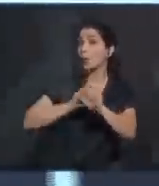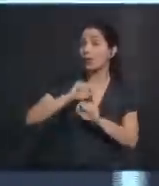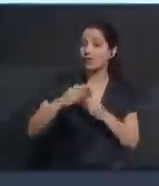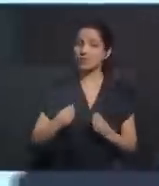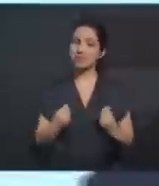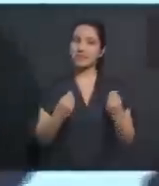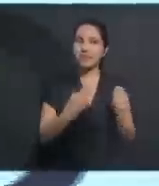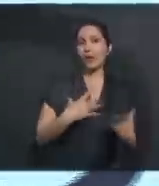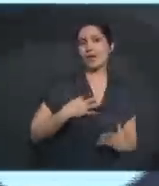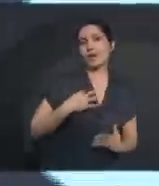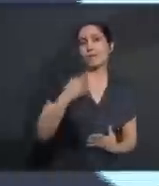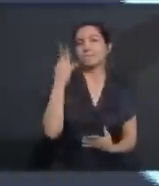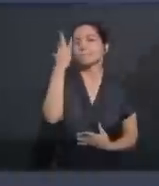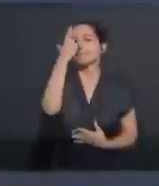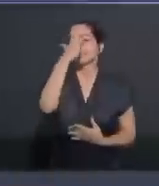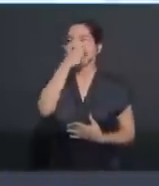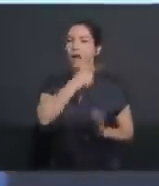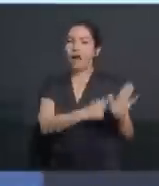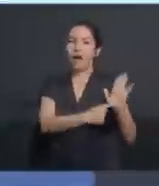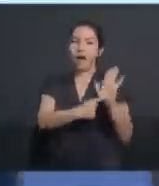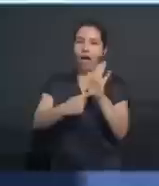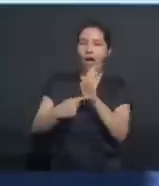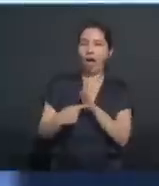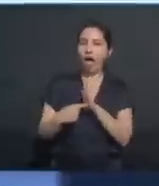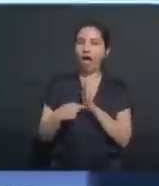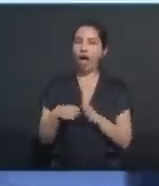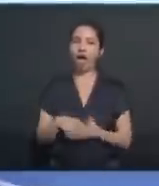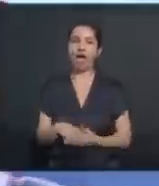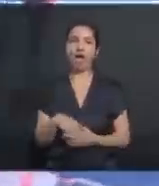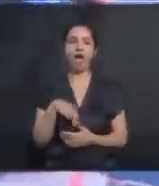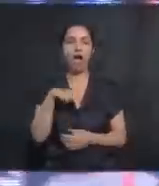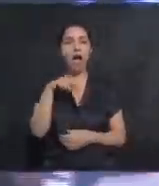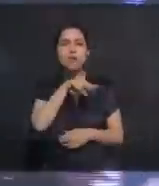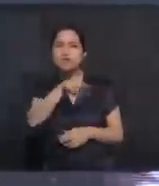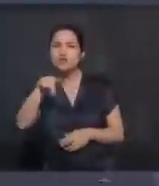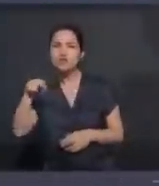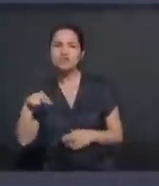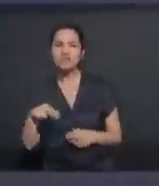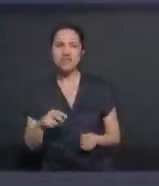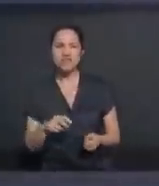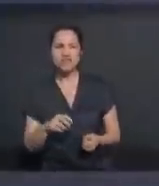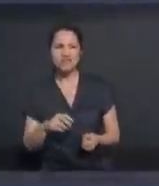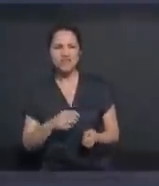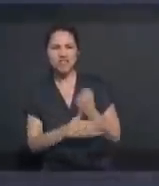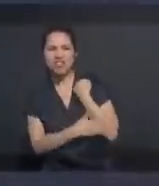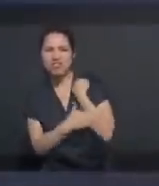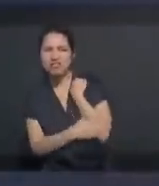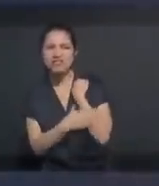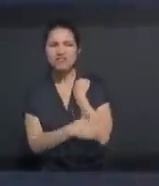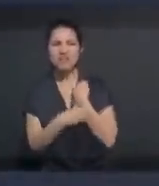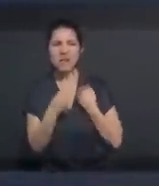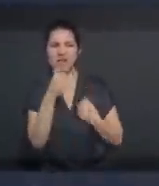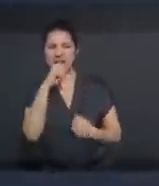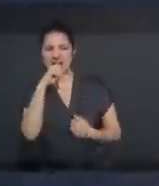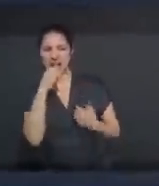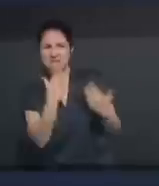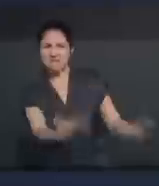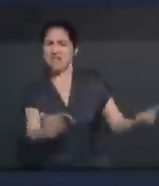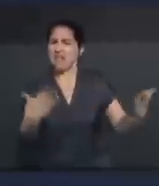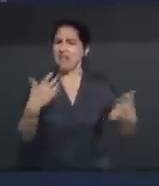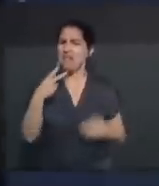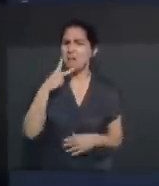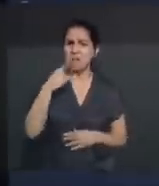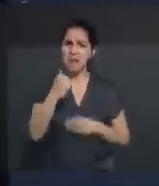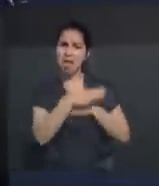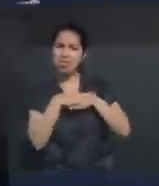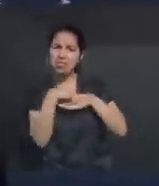ele uma roupa bonita. E os irmãos ficaram possuídos. Porque falaram: ó, o menino aí, ó. Já o pai fica